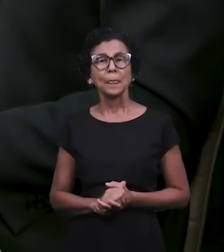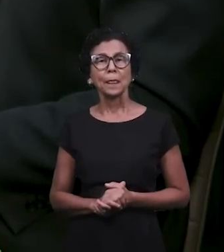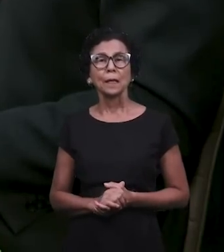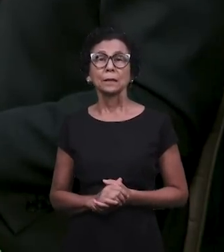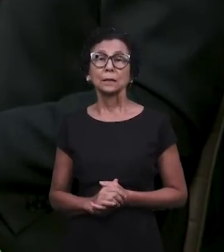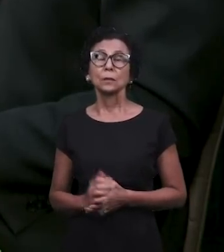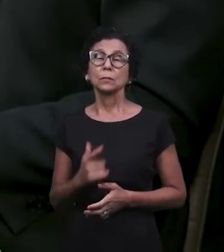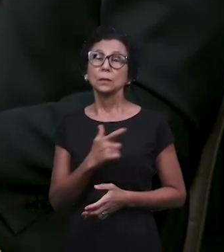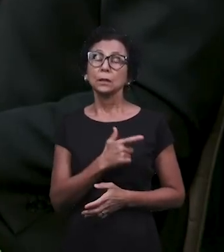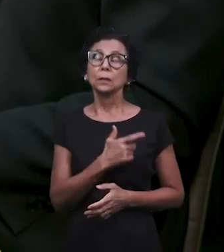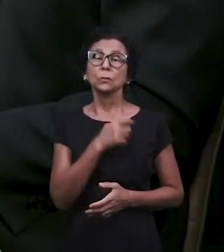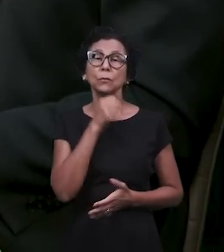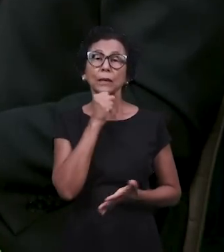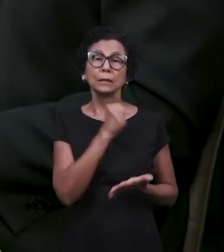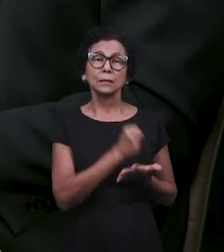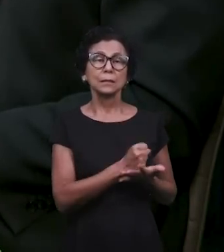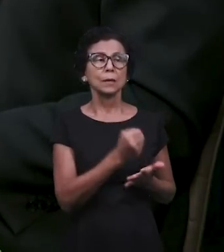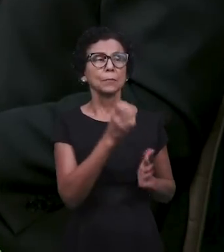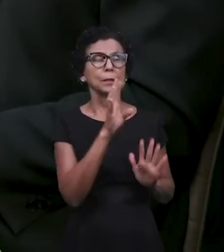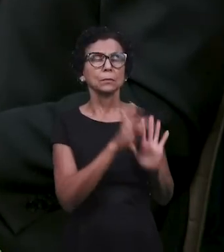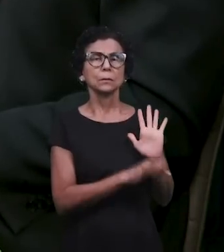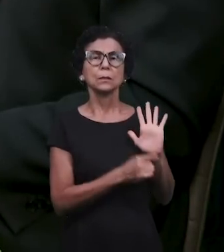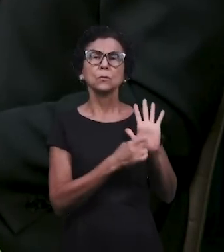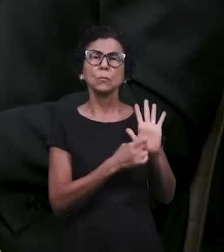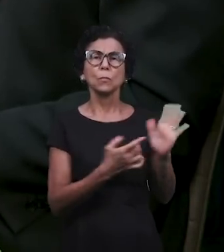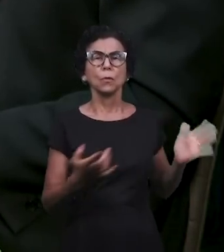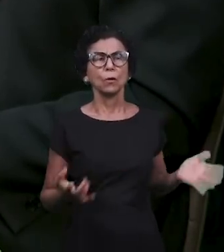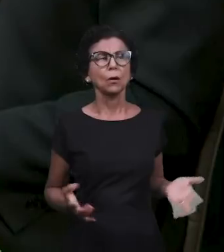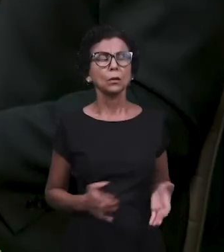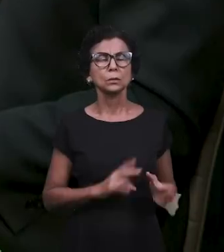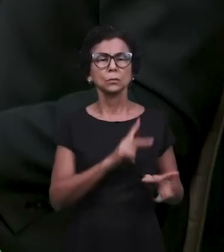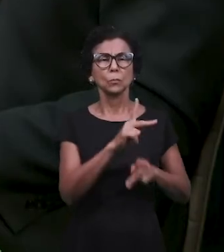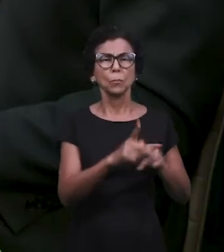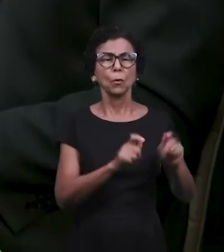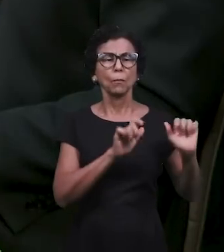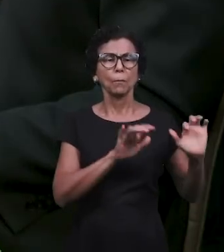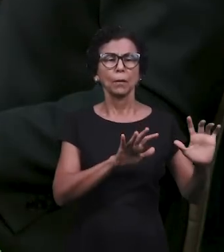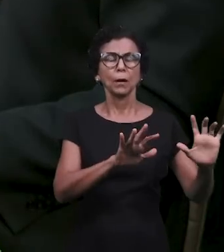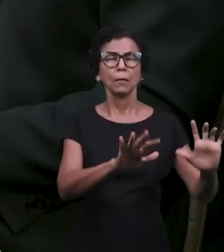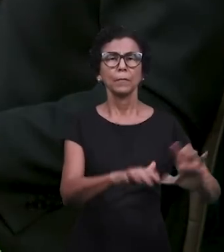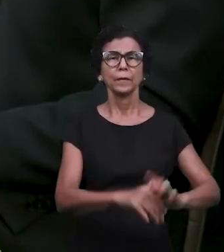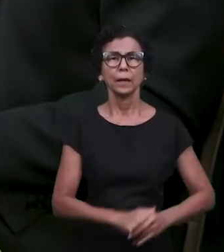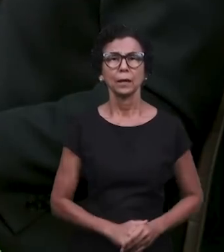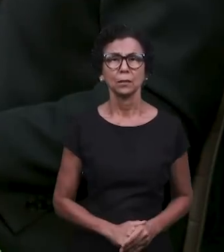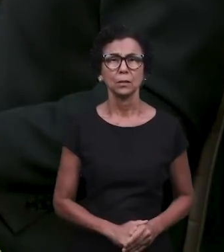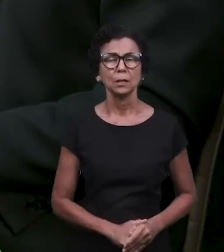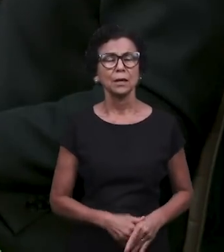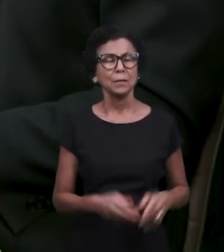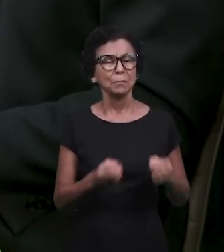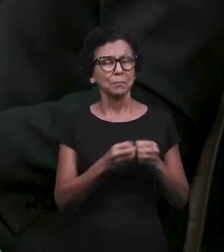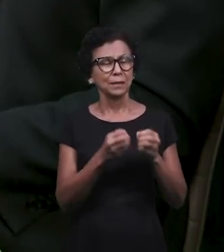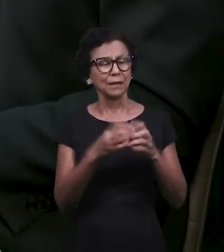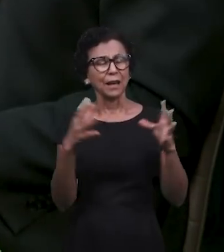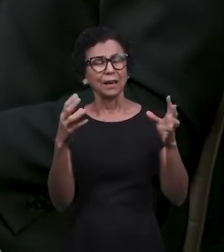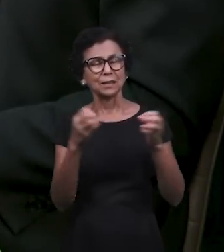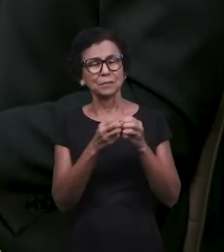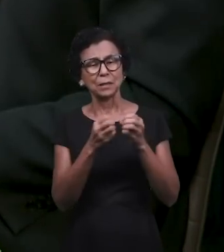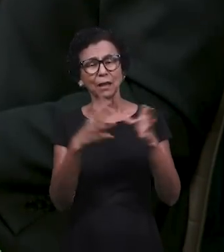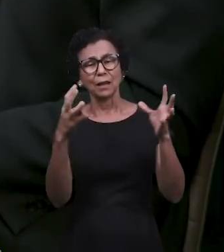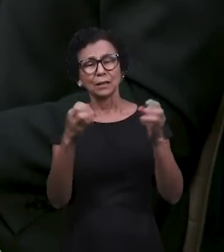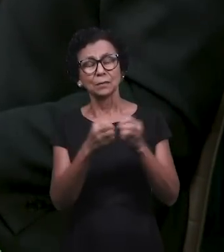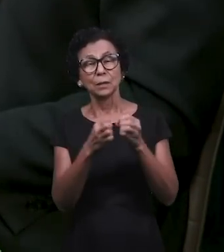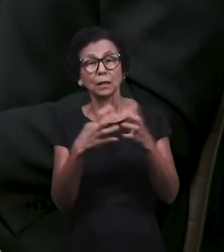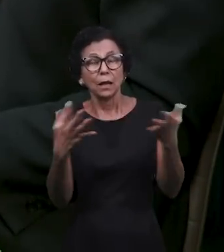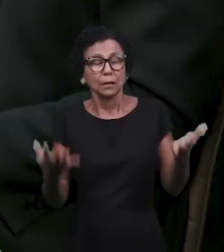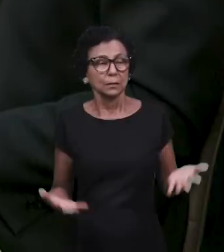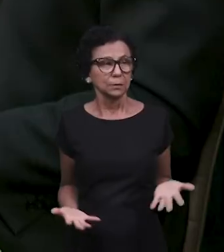operou maravilhas, o Deus que fez sinais extraordinários no Egito, ele deixou de ser Deus. Agora faltou água e você quer